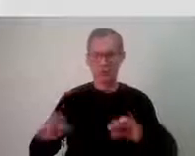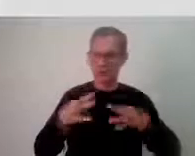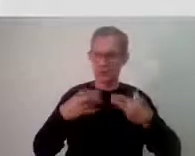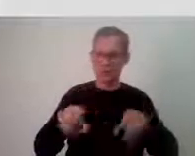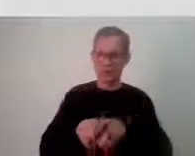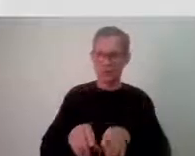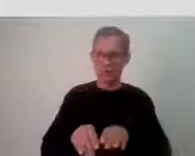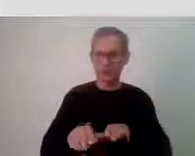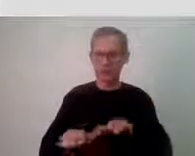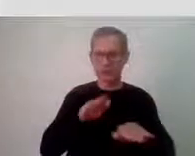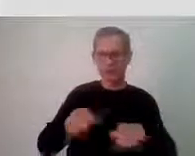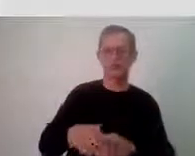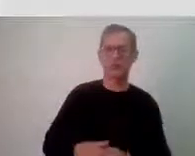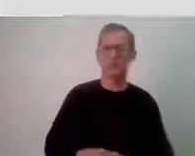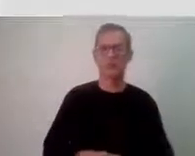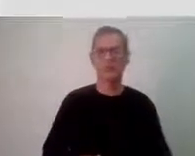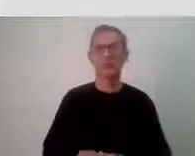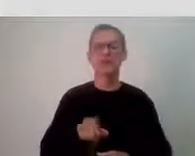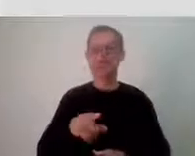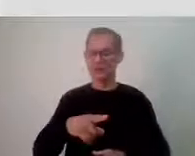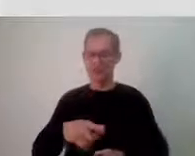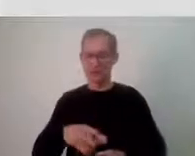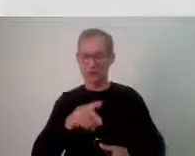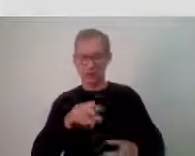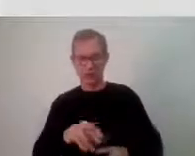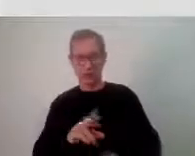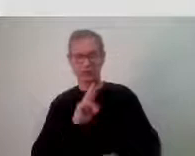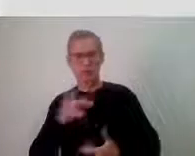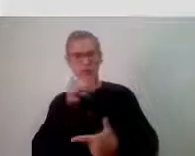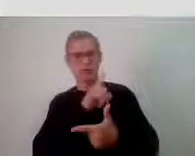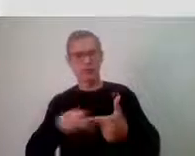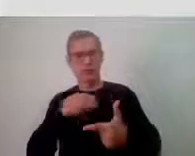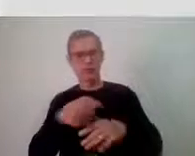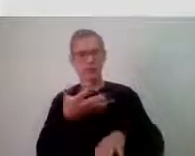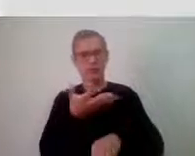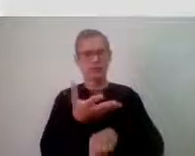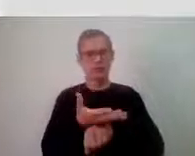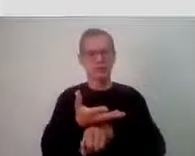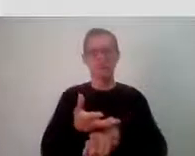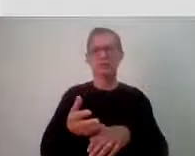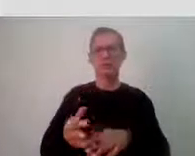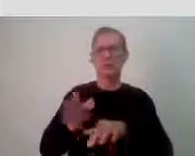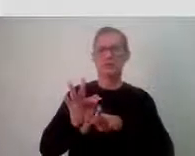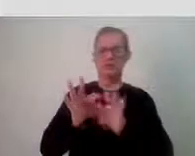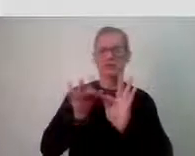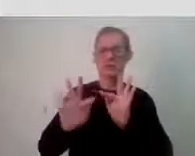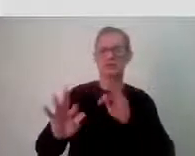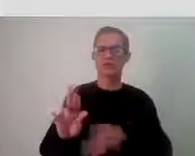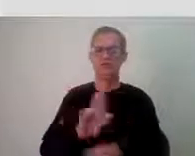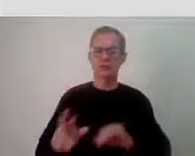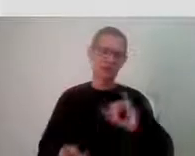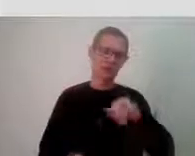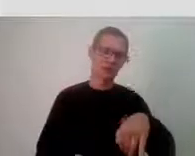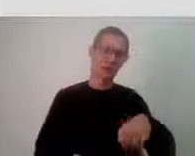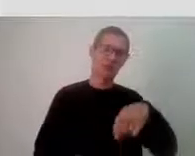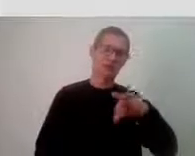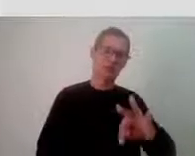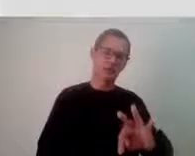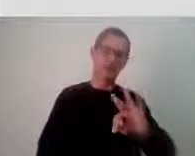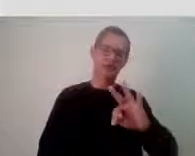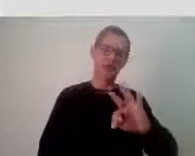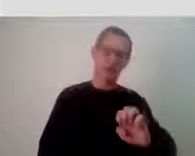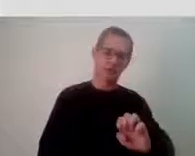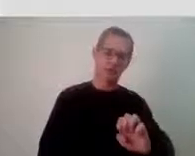total e deslocamento. Assim, você decidiu resolver um problema da disciplina de física utilizando essas integrais. Um